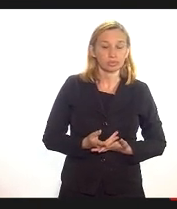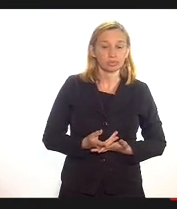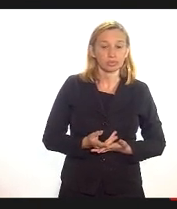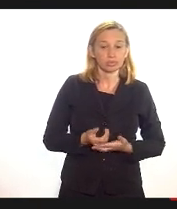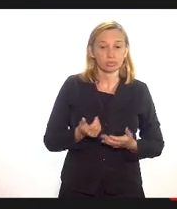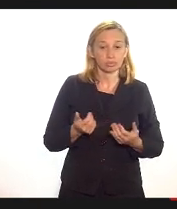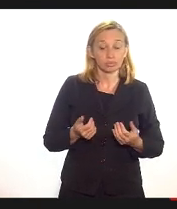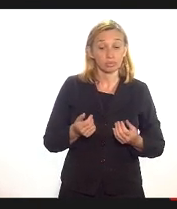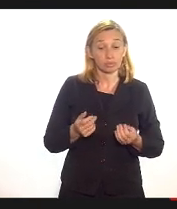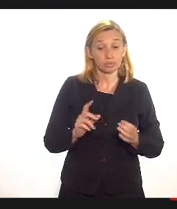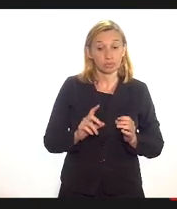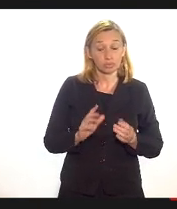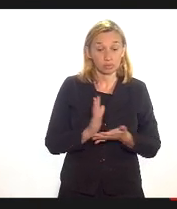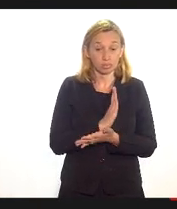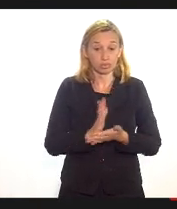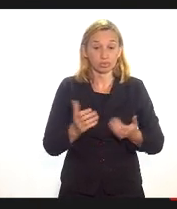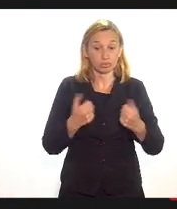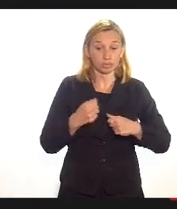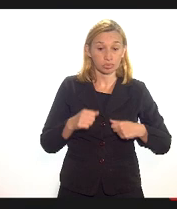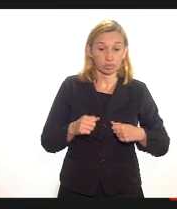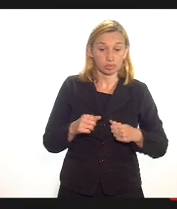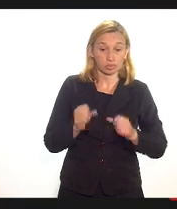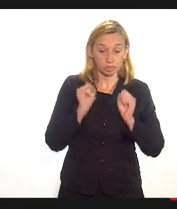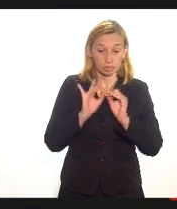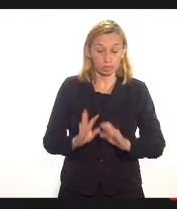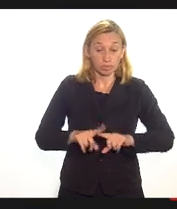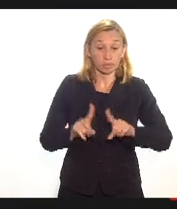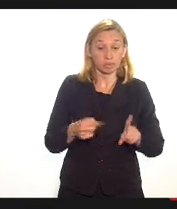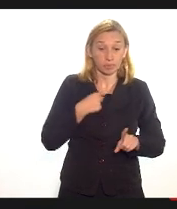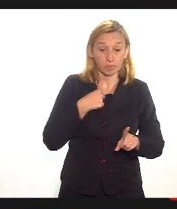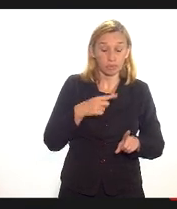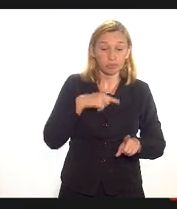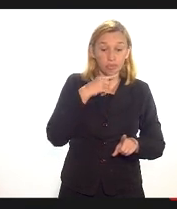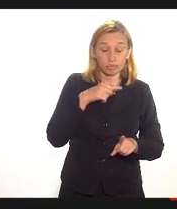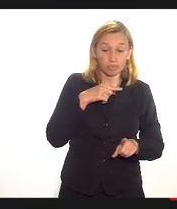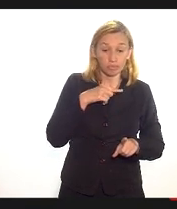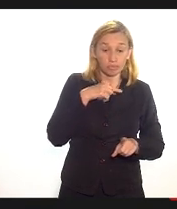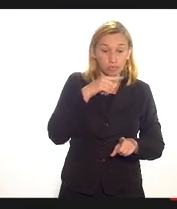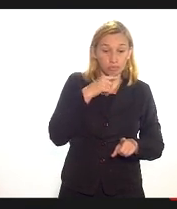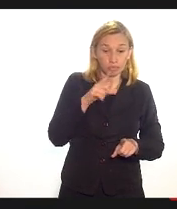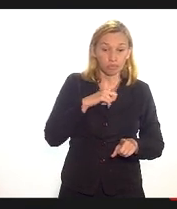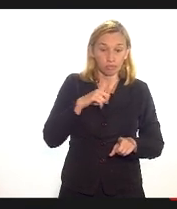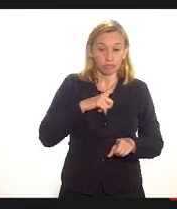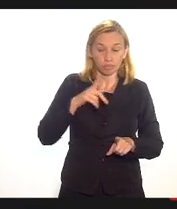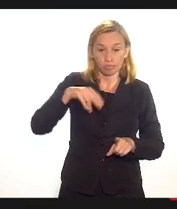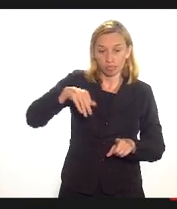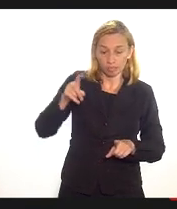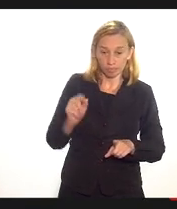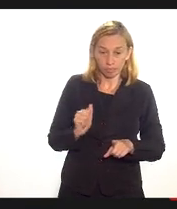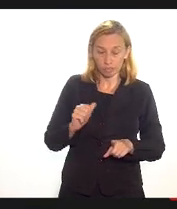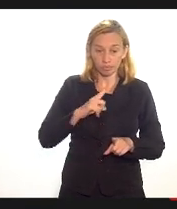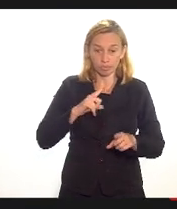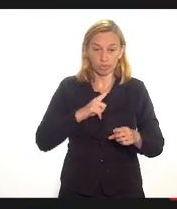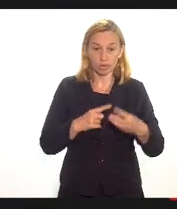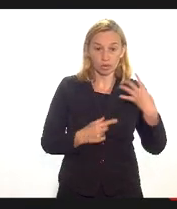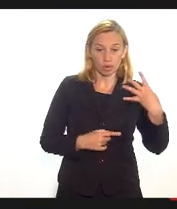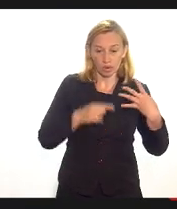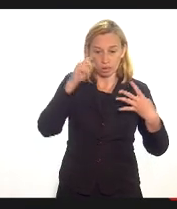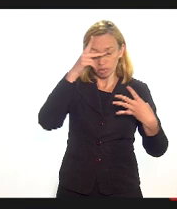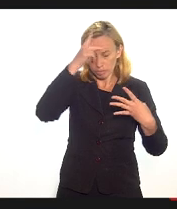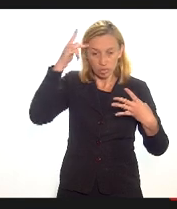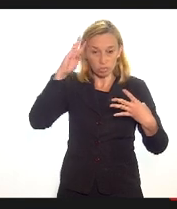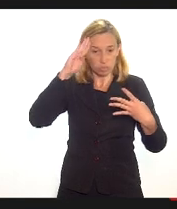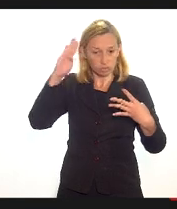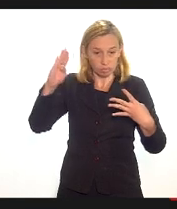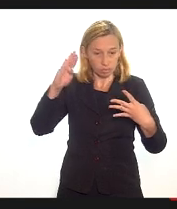ser questionado. Mas eu fiquei numa dúvida, porque a doutora Magda falou que só havia quatro pessoas responsáveis